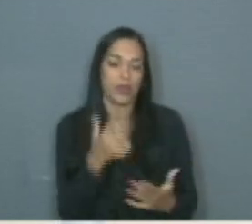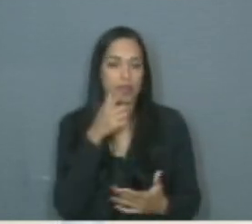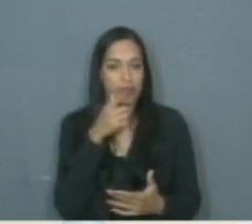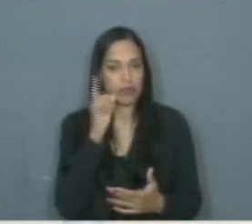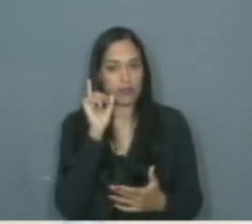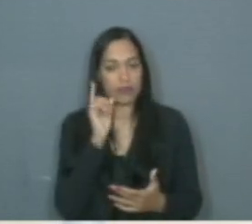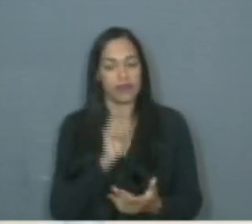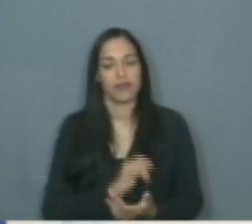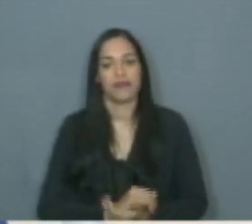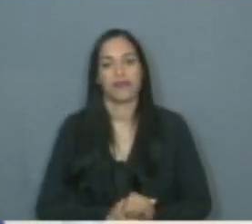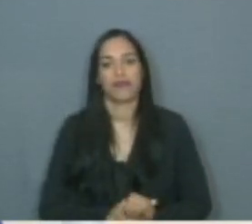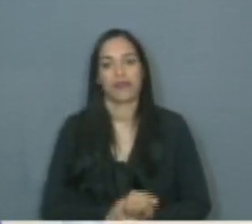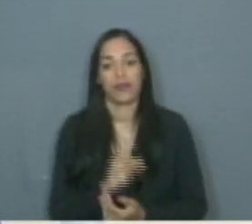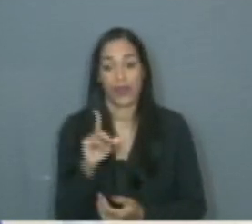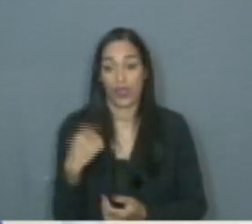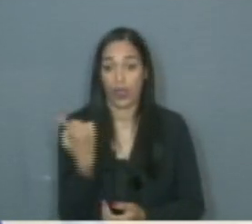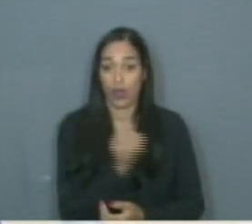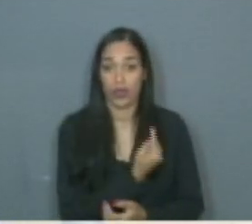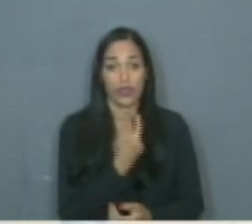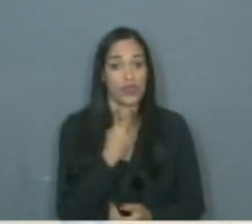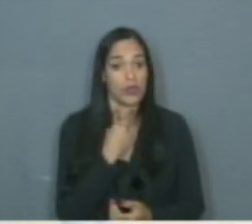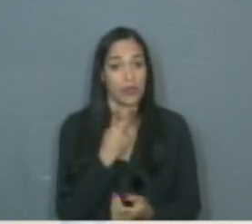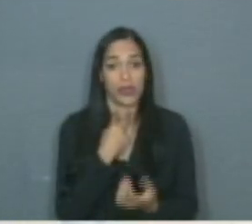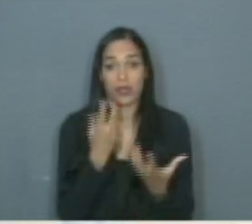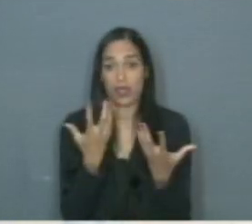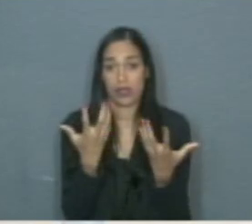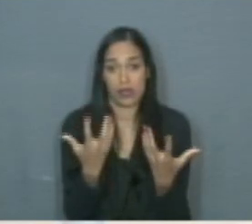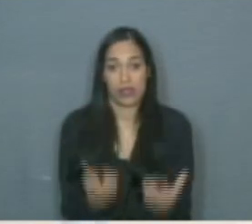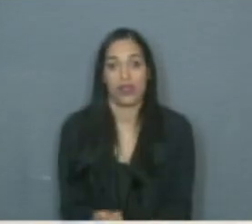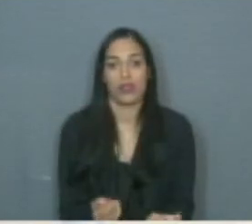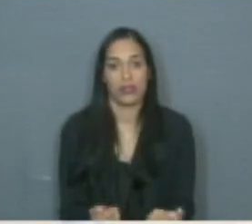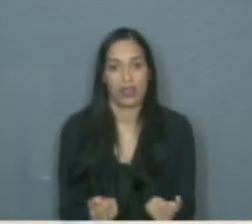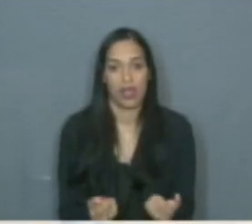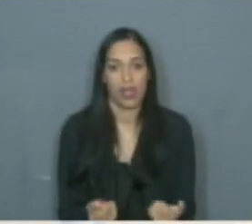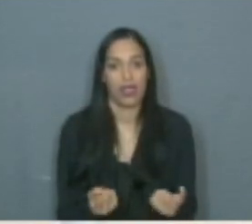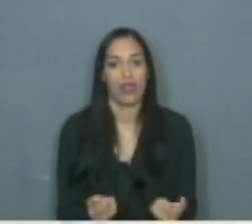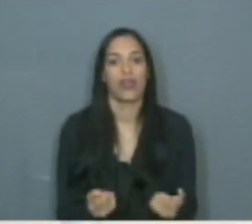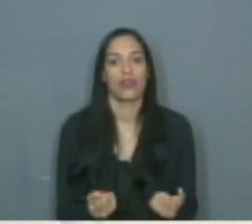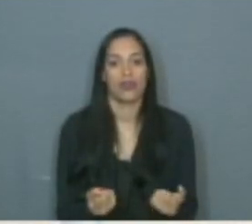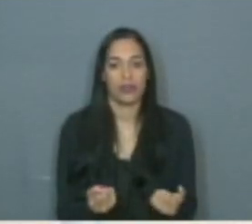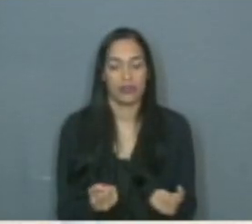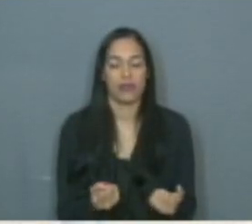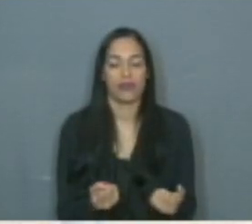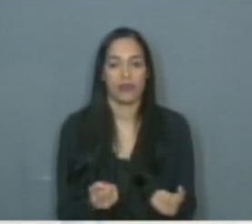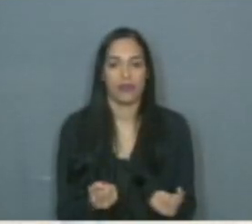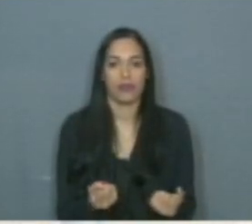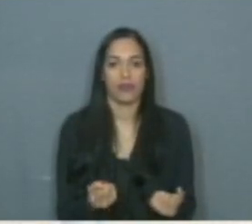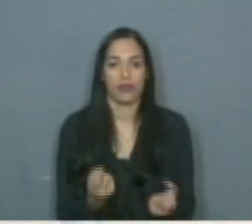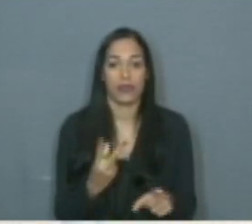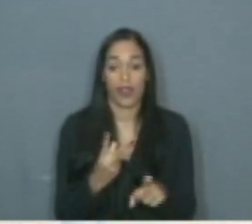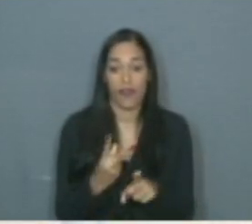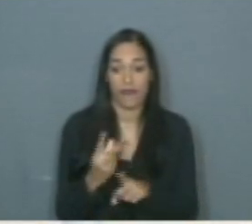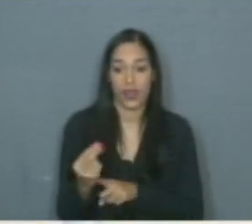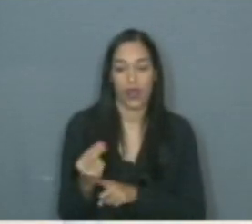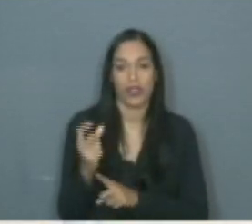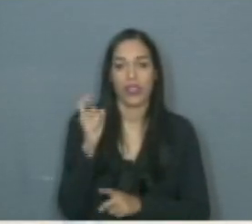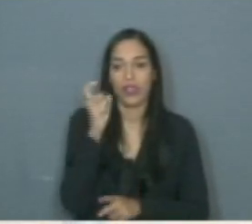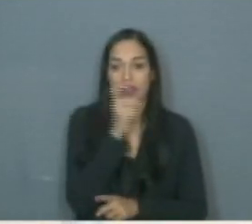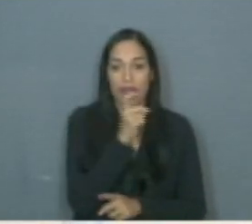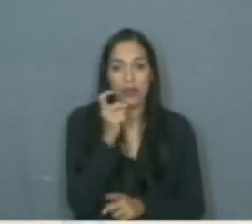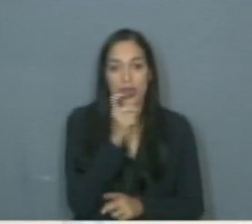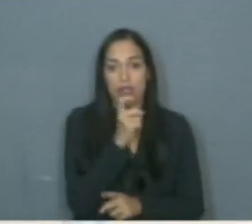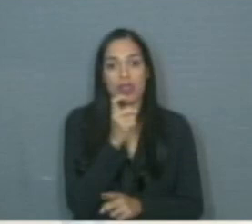possível permitir que a vitória da mentira